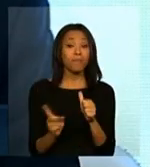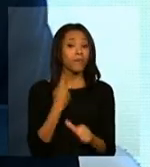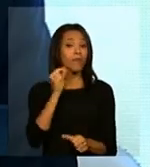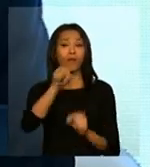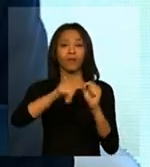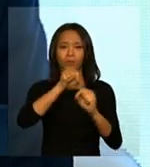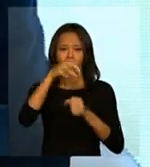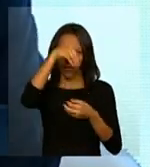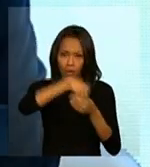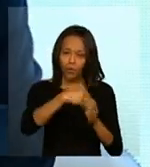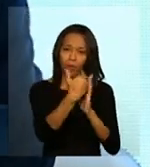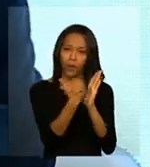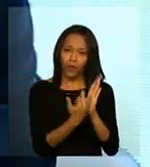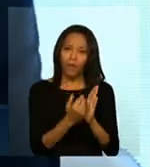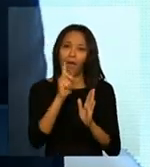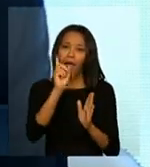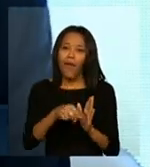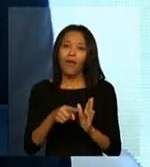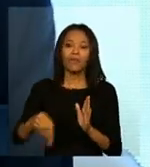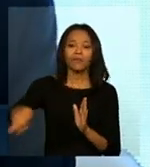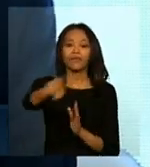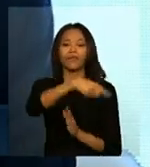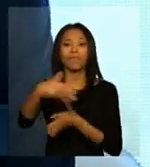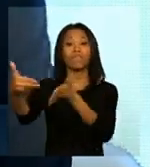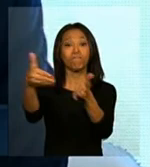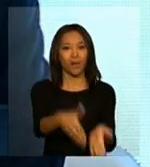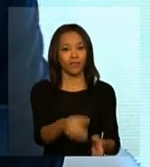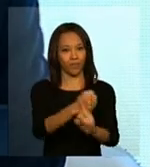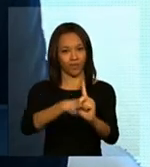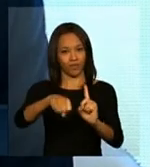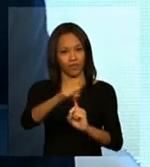seja a virtude da participação social, desde a sua